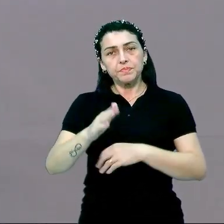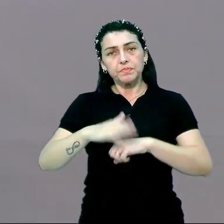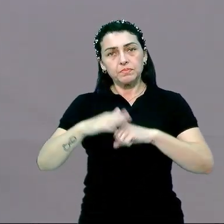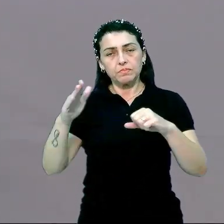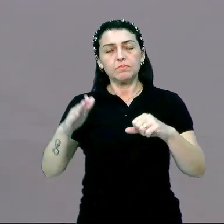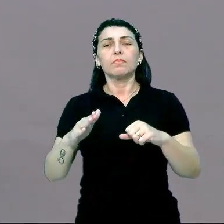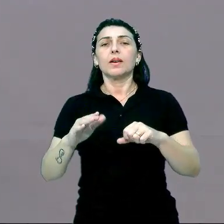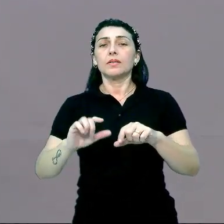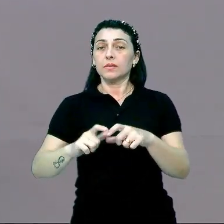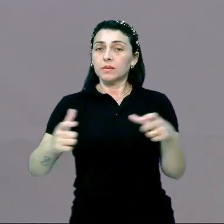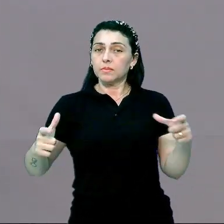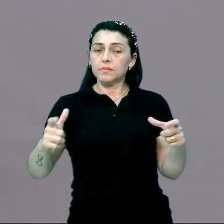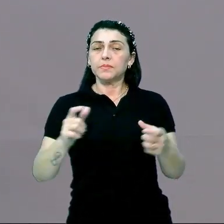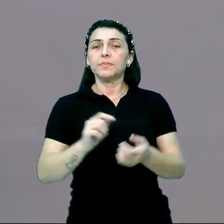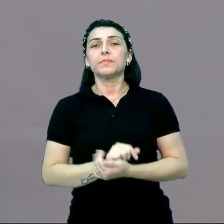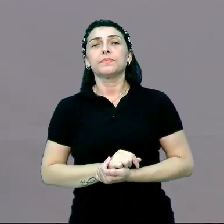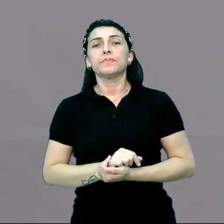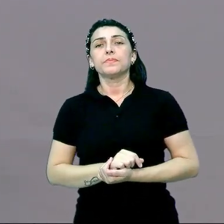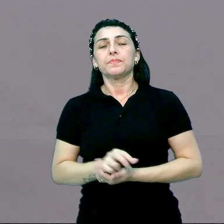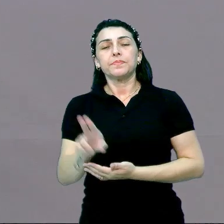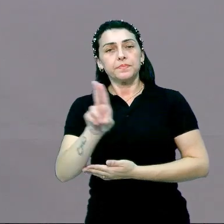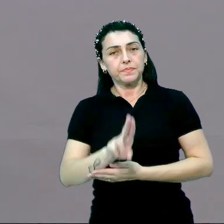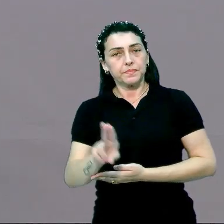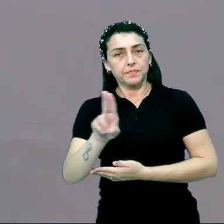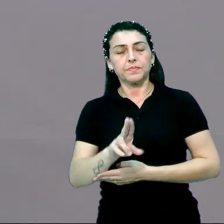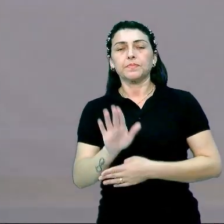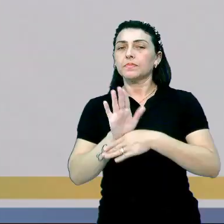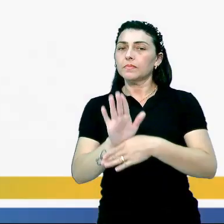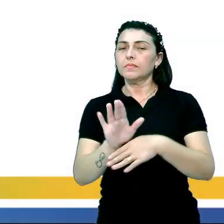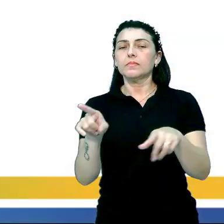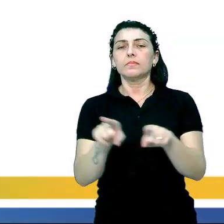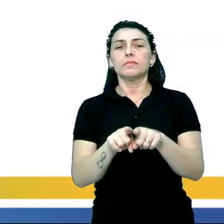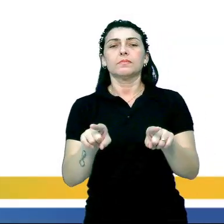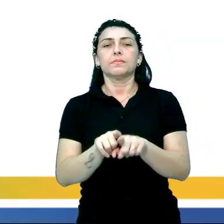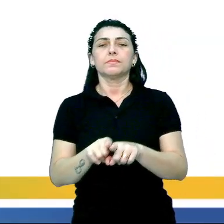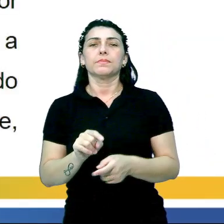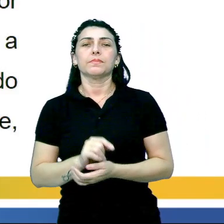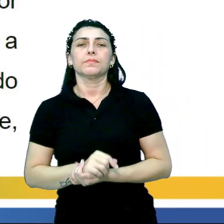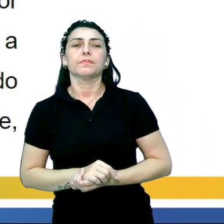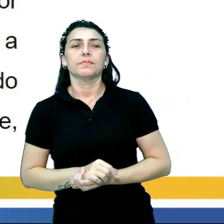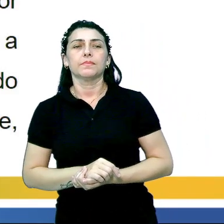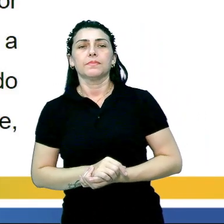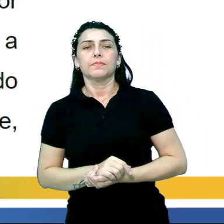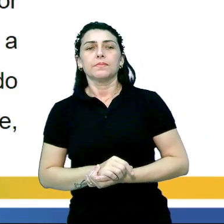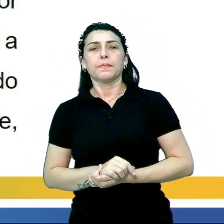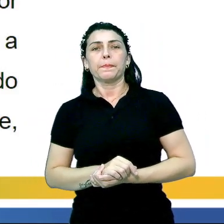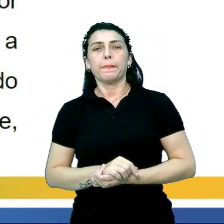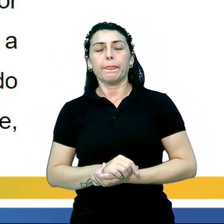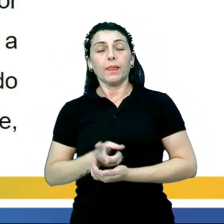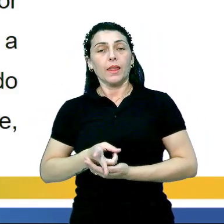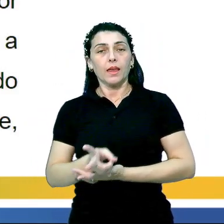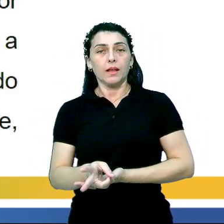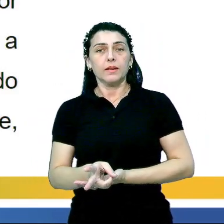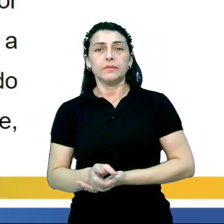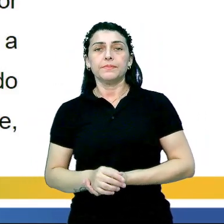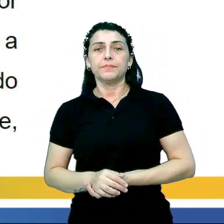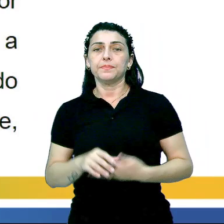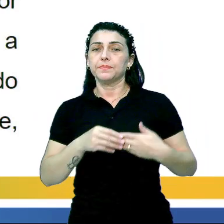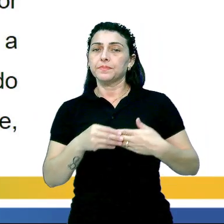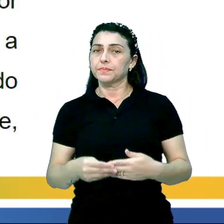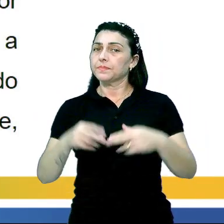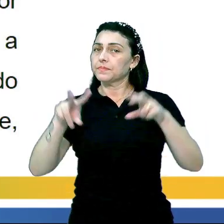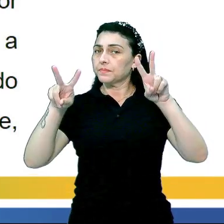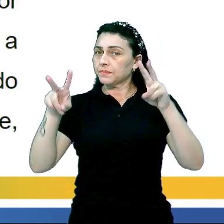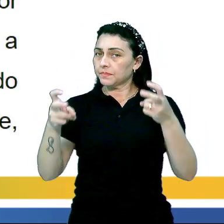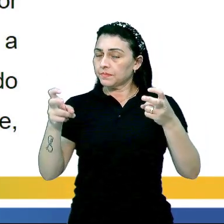mais vasto, mais amplo. Então, use esses recursos que eles ajudam também. Então, vamos dar continuidade. E aí eu trouxe